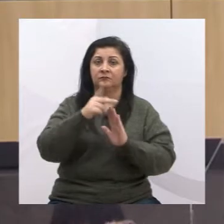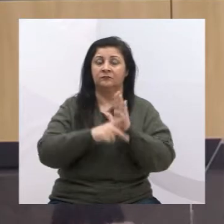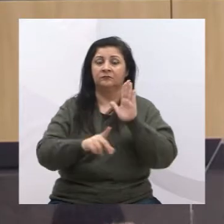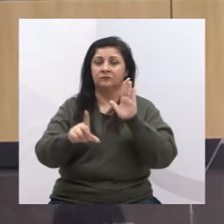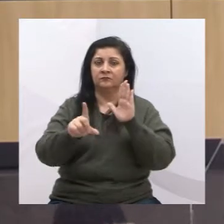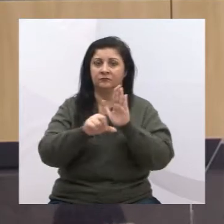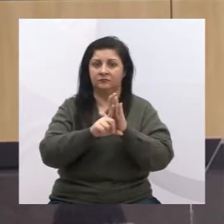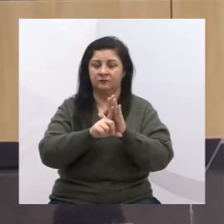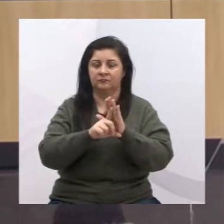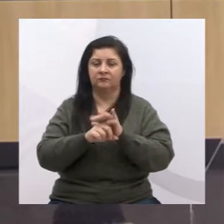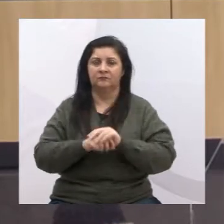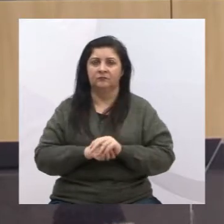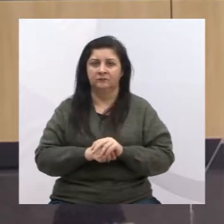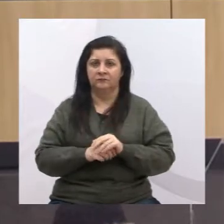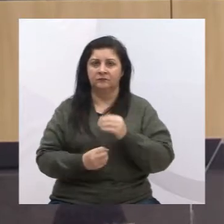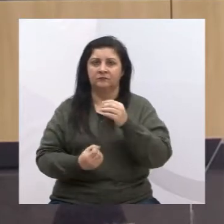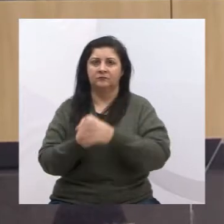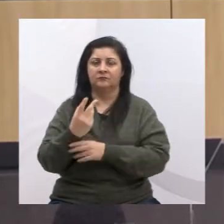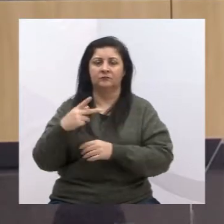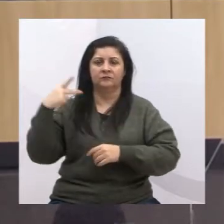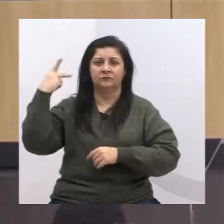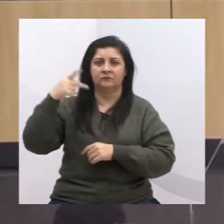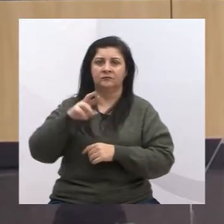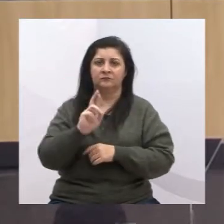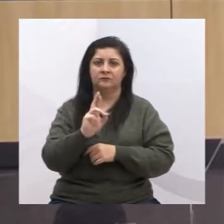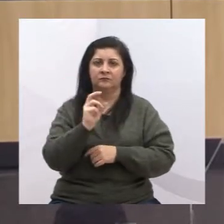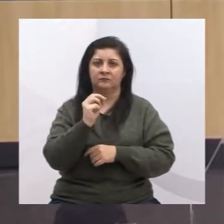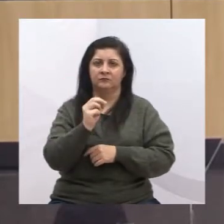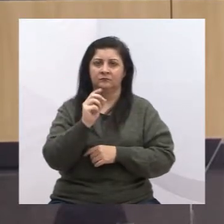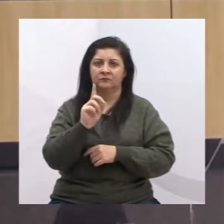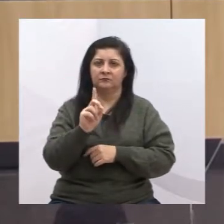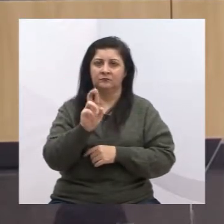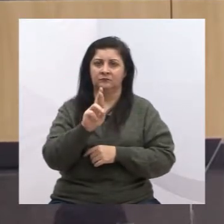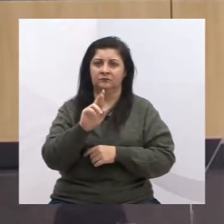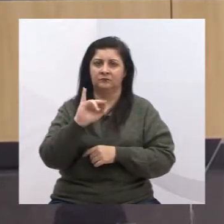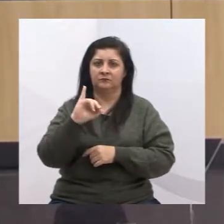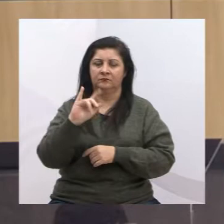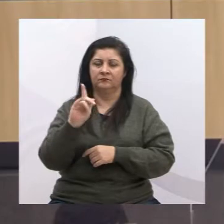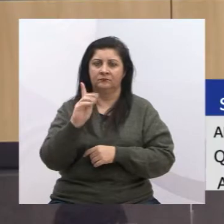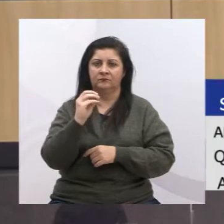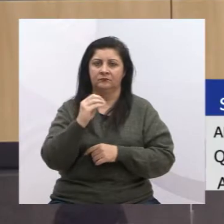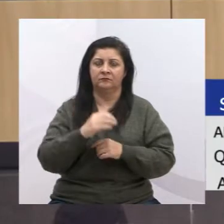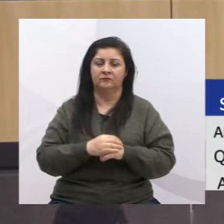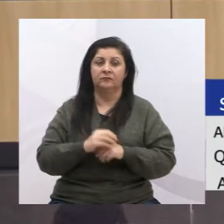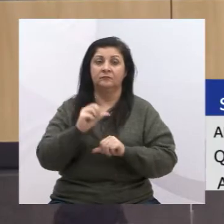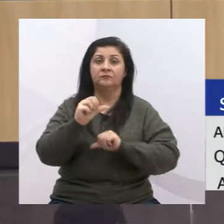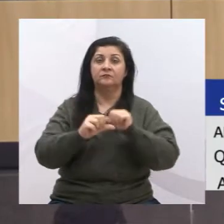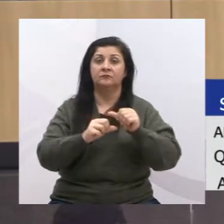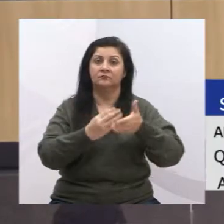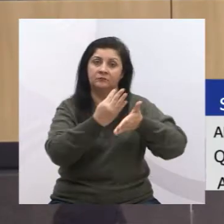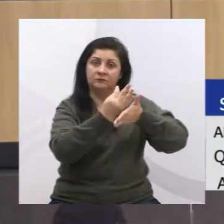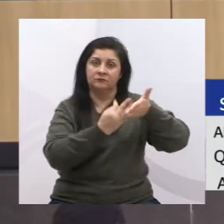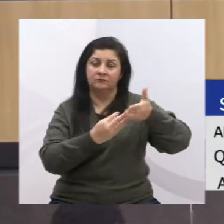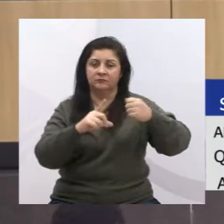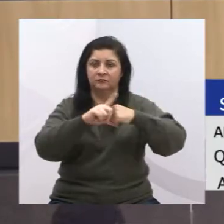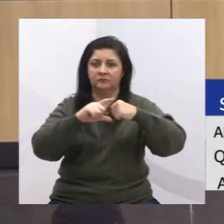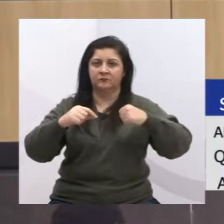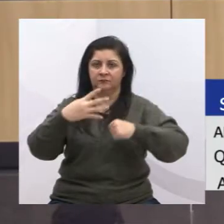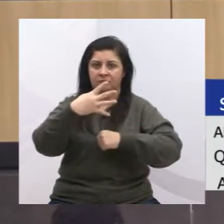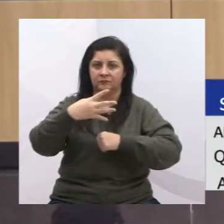Legislativo. Autoria do vereador Dr. Rodrigo Salomão. Assunto: altera a redação dos artigos